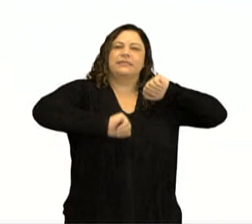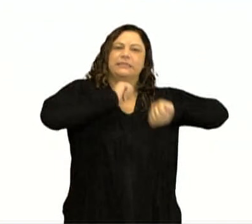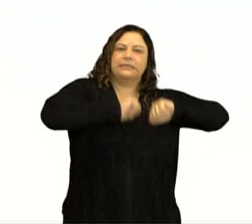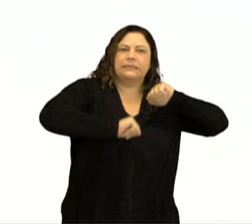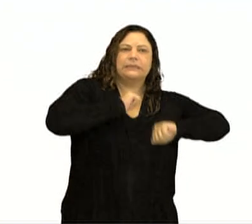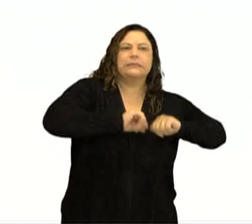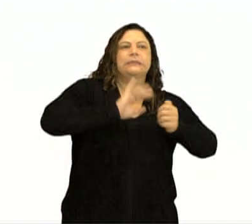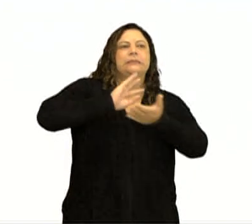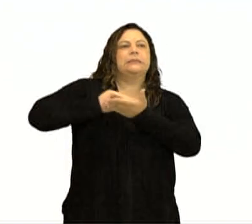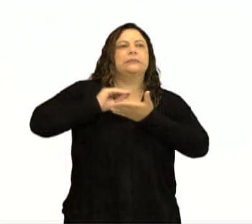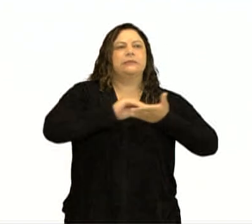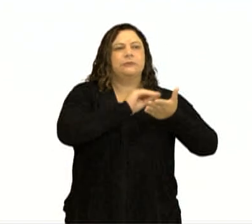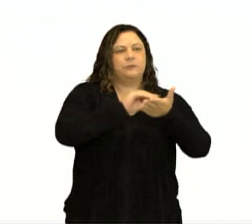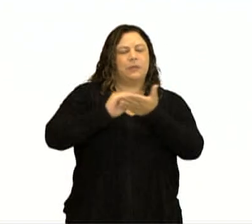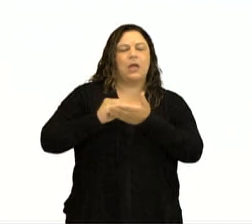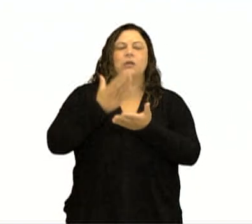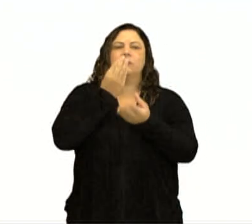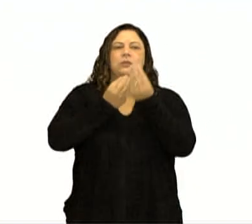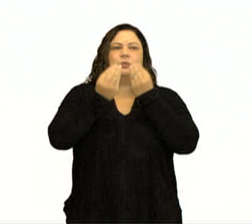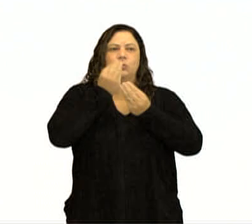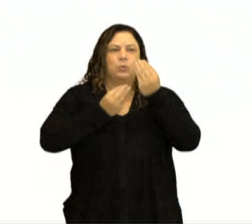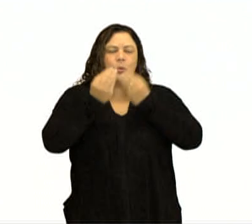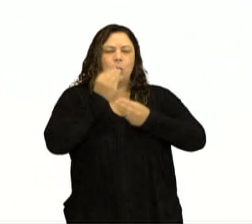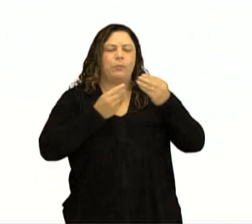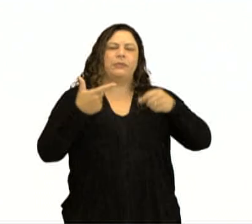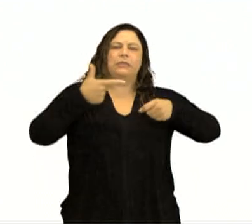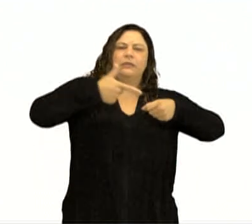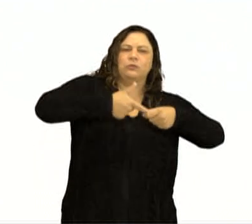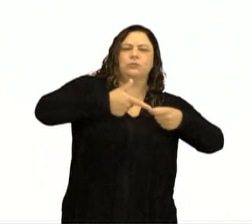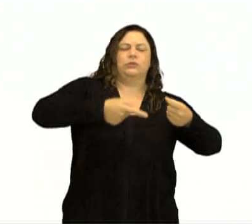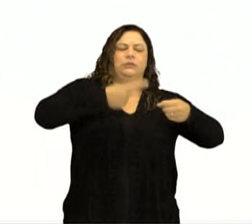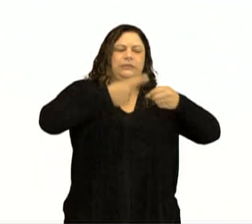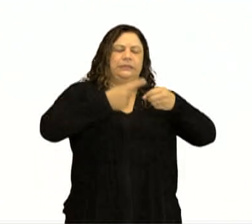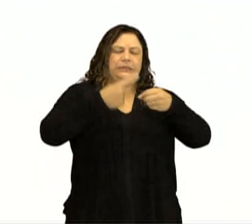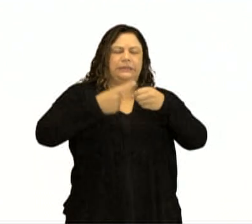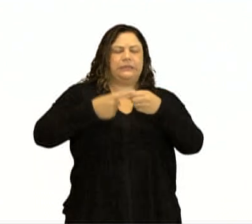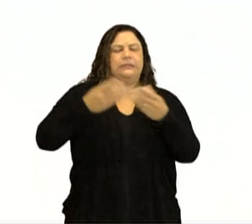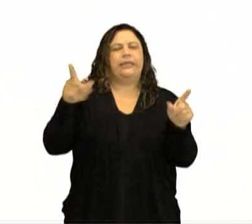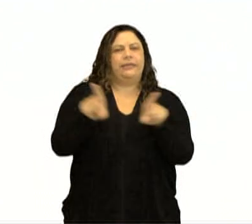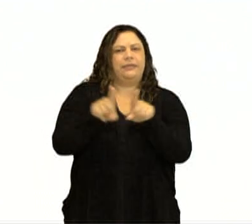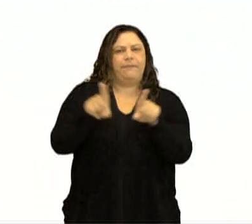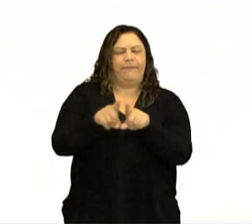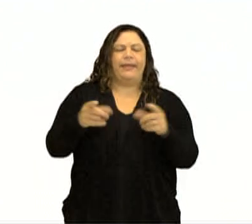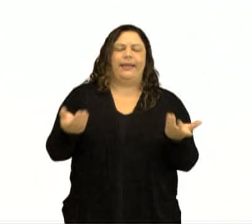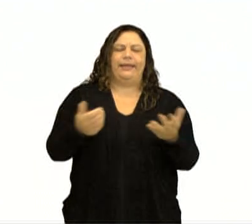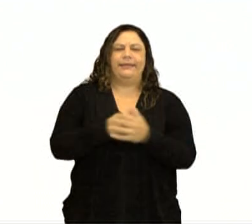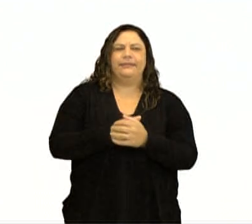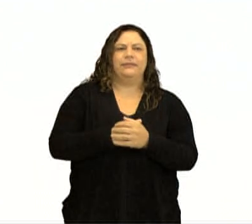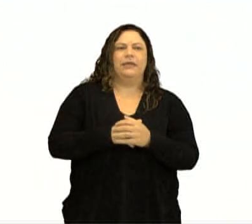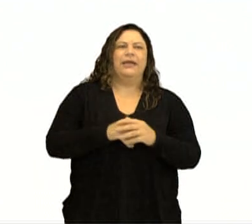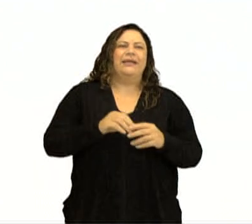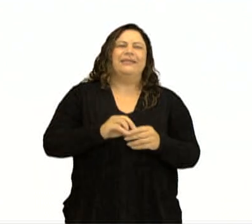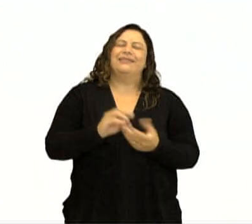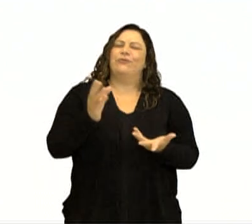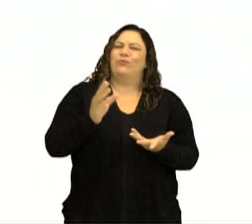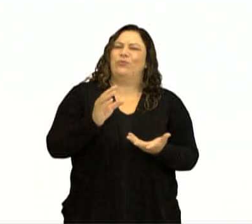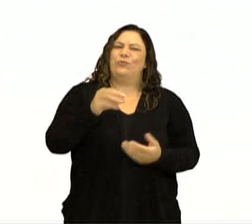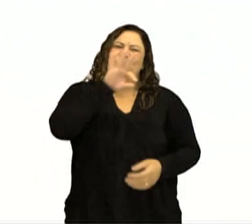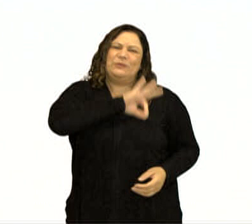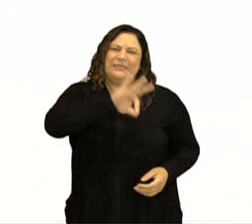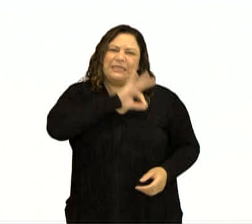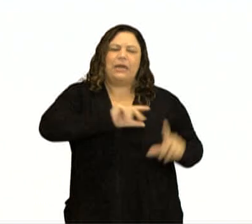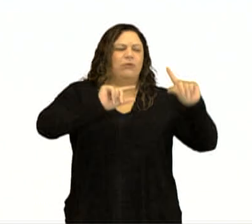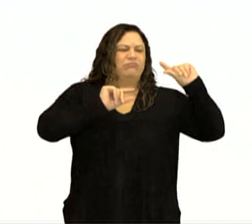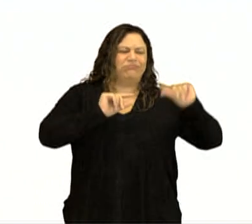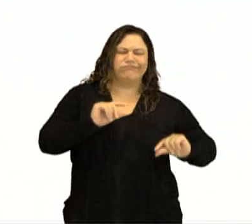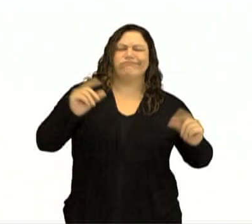gêneros alimentícios e combustíveis nas principais cidades, queda na produção, aviltamento dos salários,